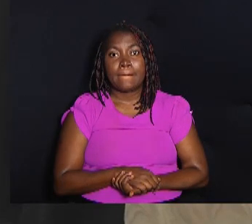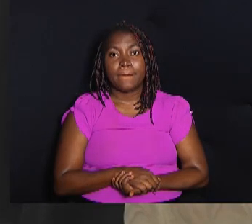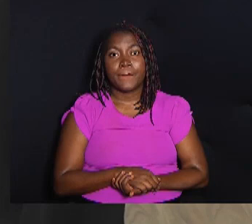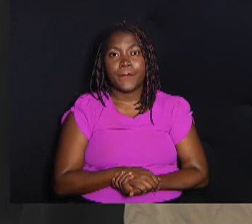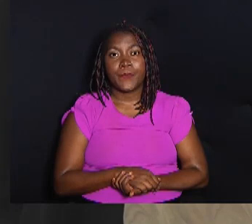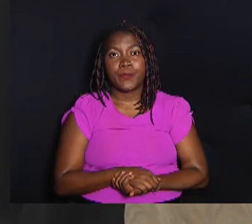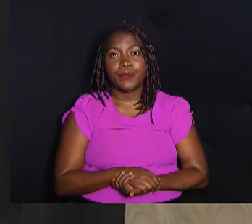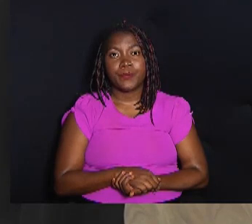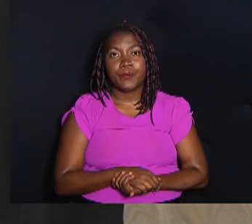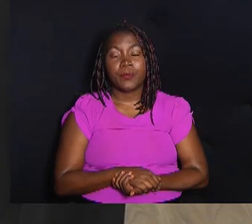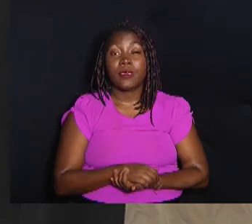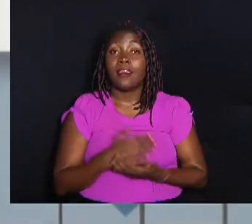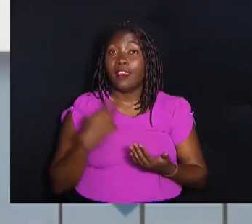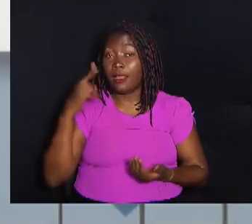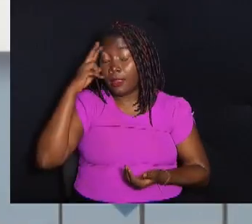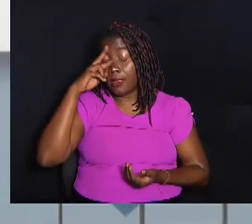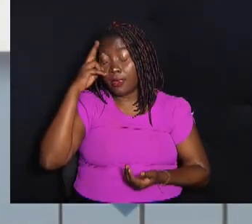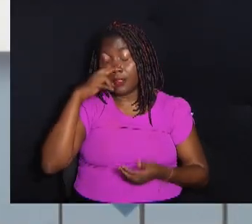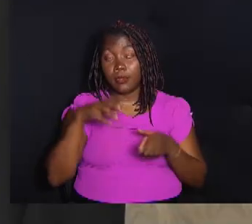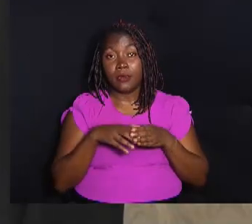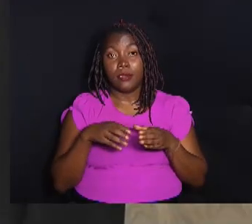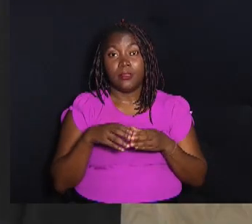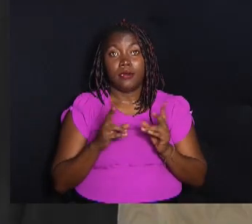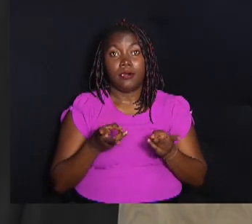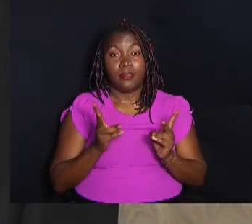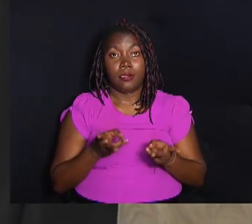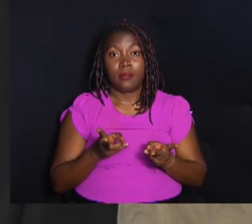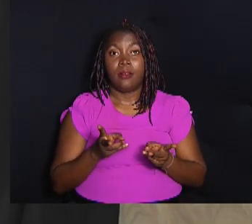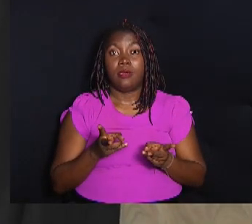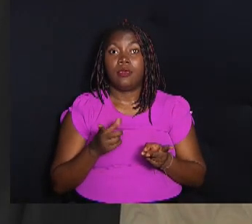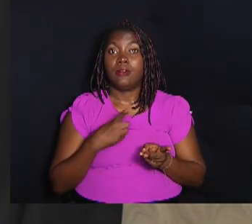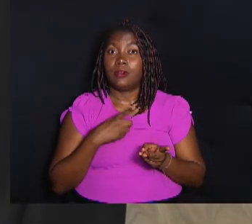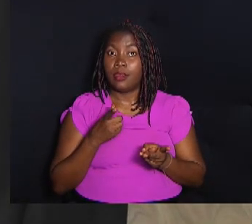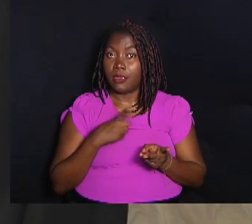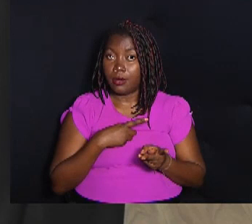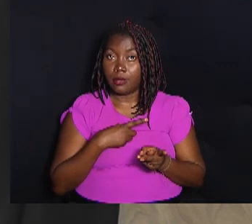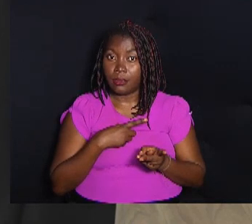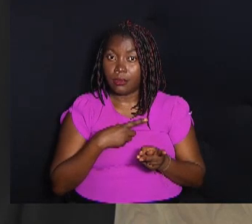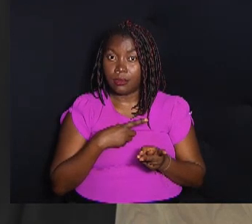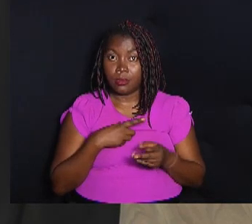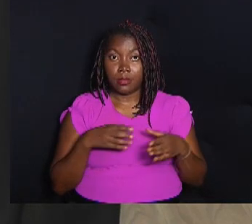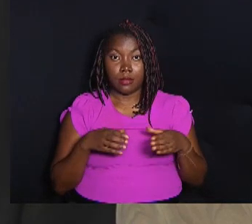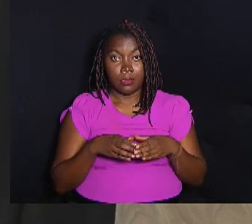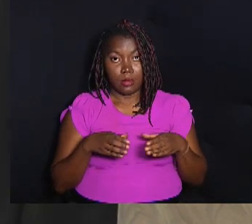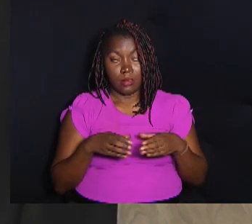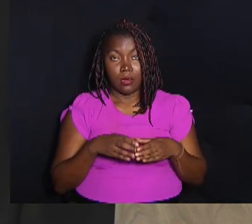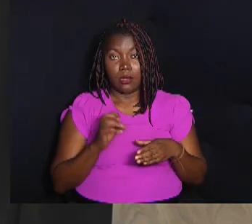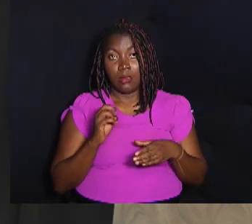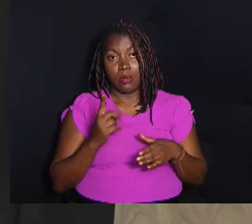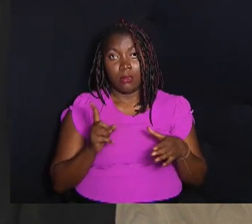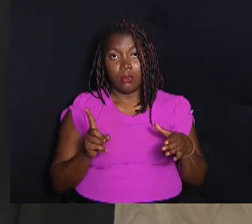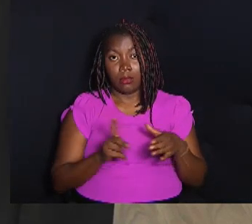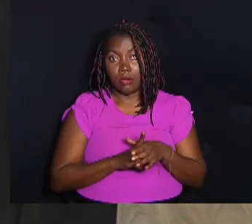ano a gente lembra que as comissões permanentes Elas têm uma comissão ou seja os membros